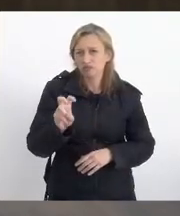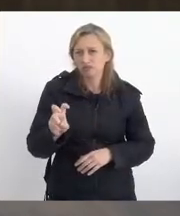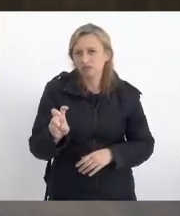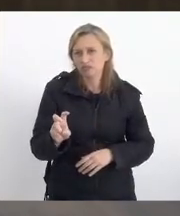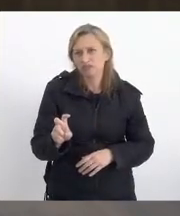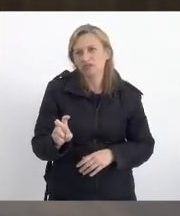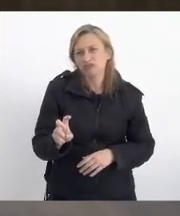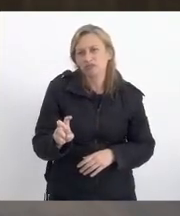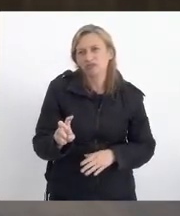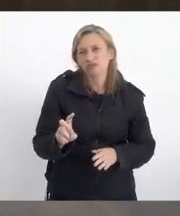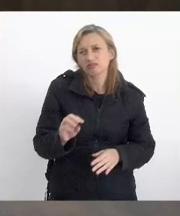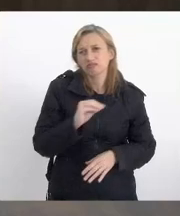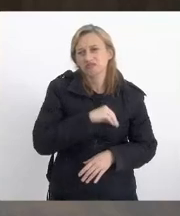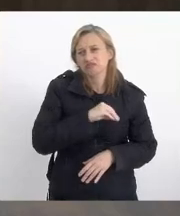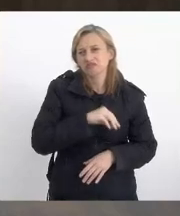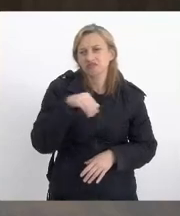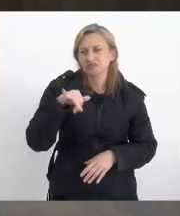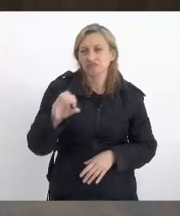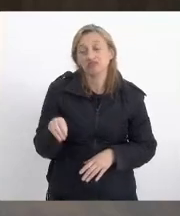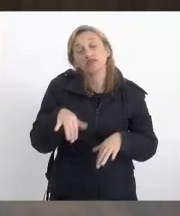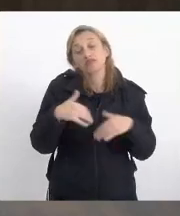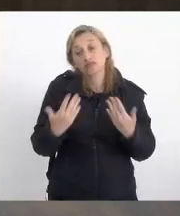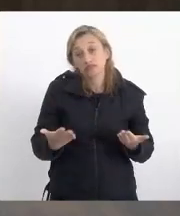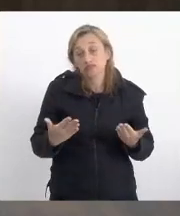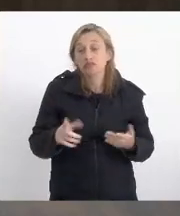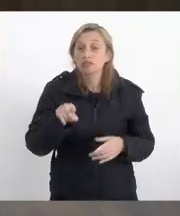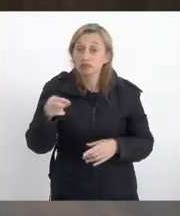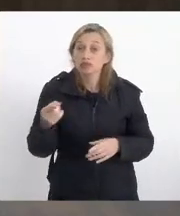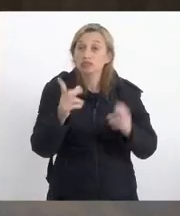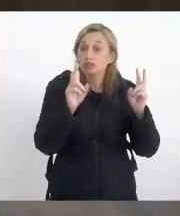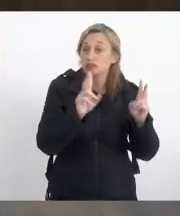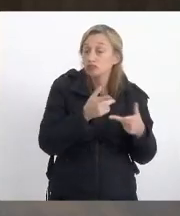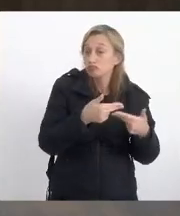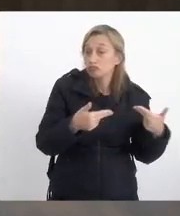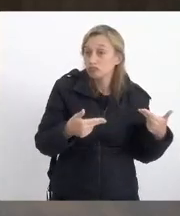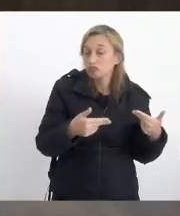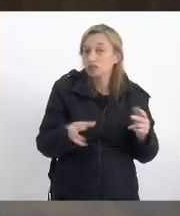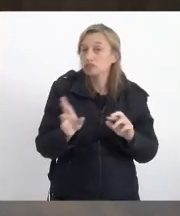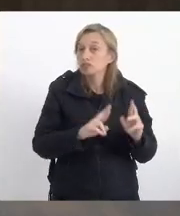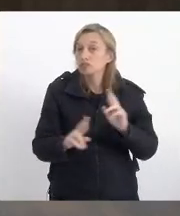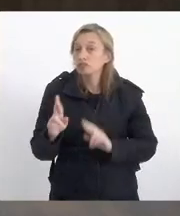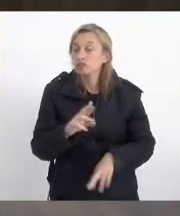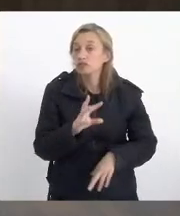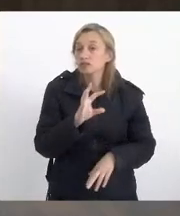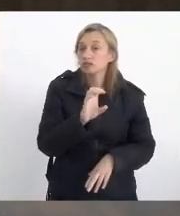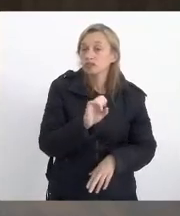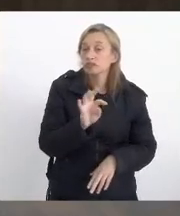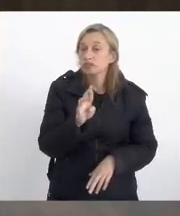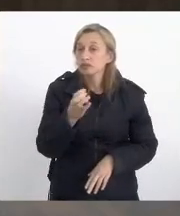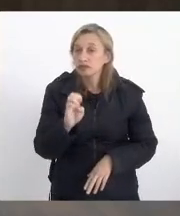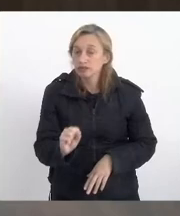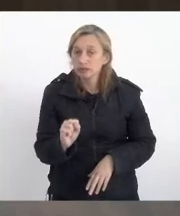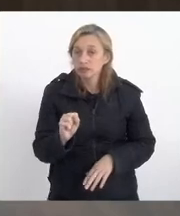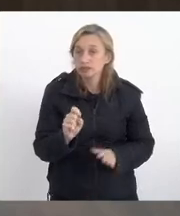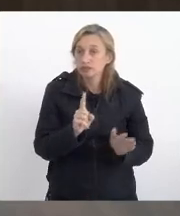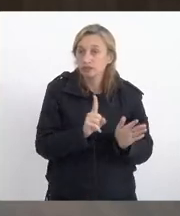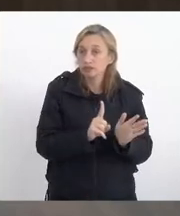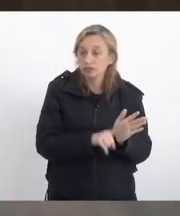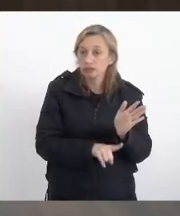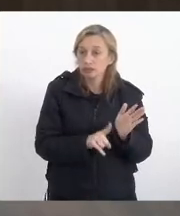fica à beira do salário mínimo. Portanto, e outra coisa, e com relação à Gretchen, a isonomia para